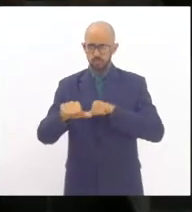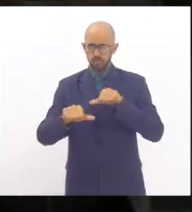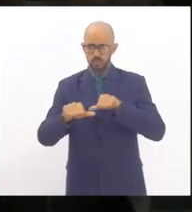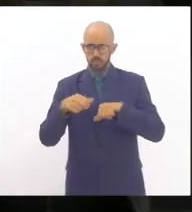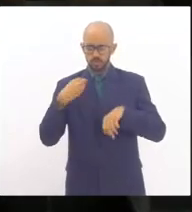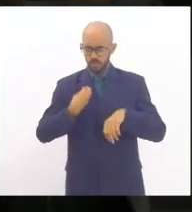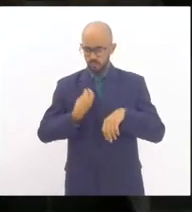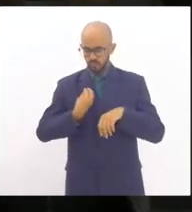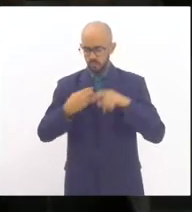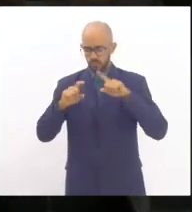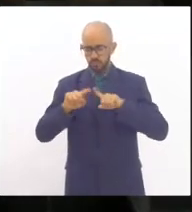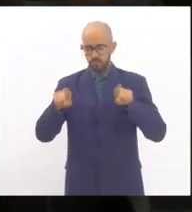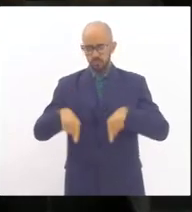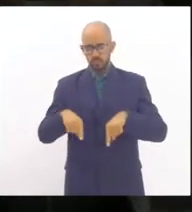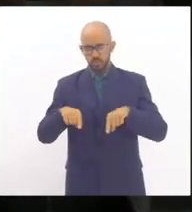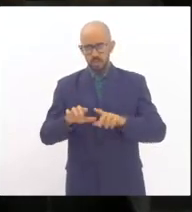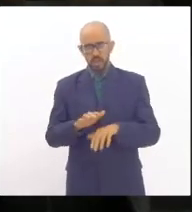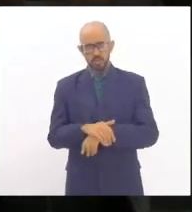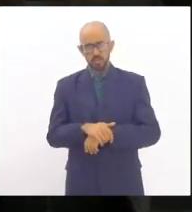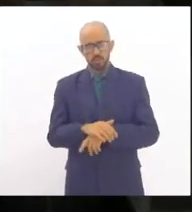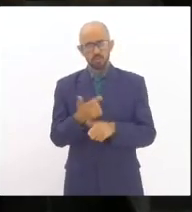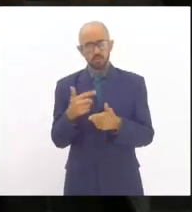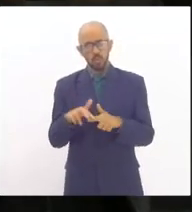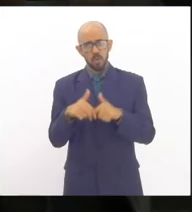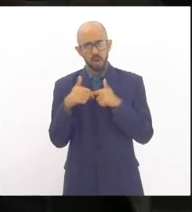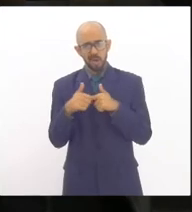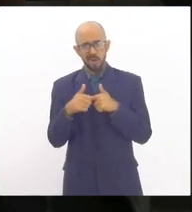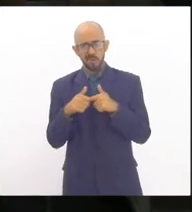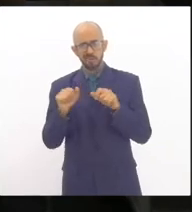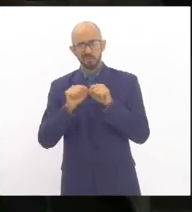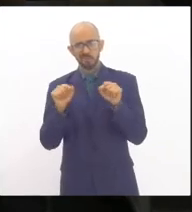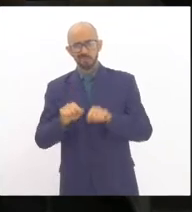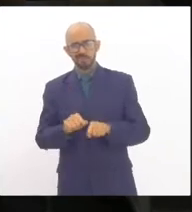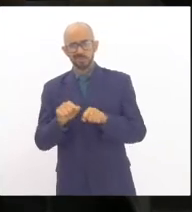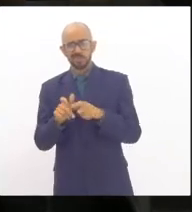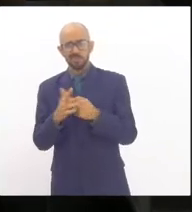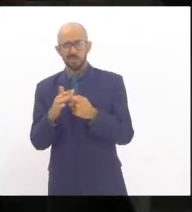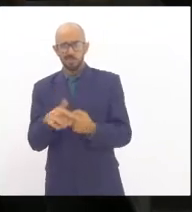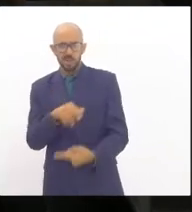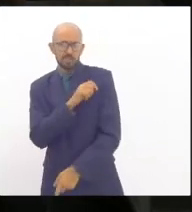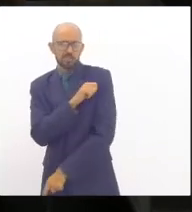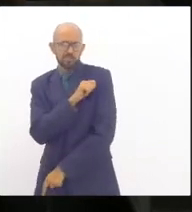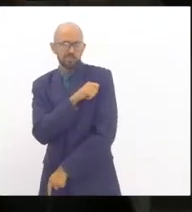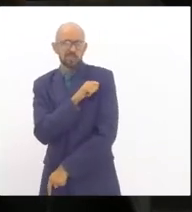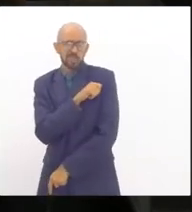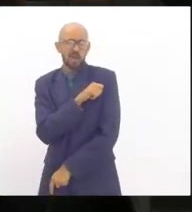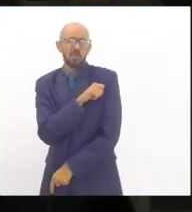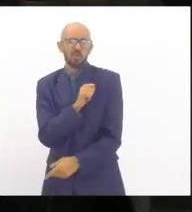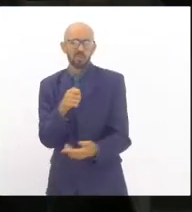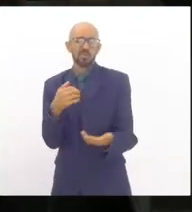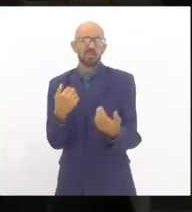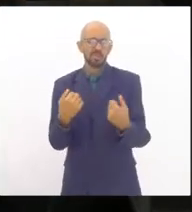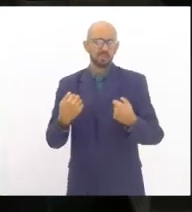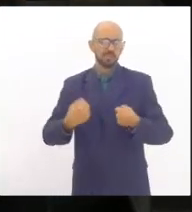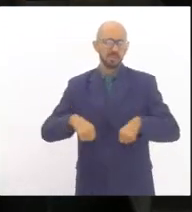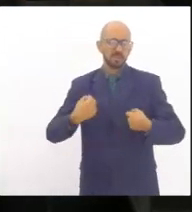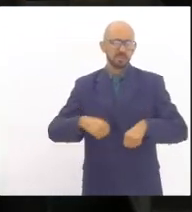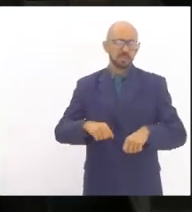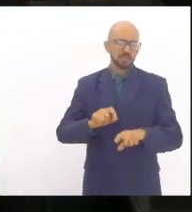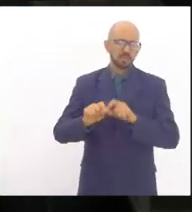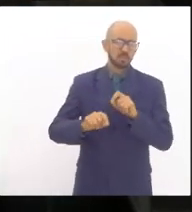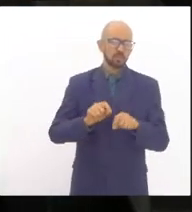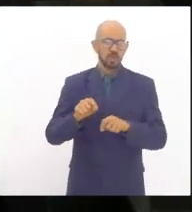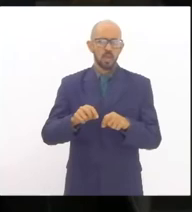na vida do trabalhador da Saúde do Estado por causa do regime de recuperação fiscal e estão a depender de Paraty Azul